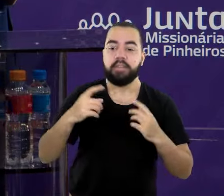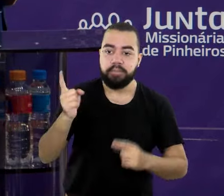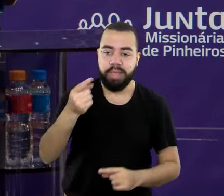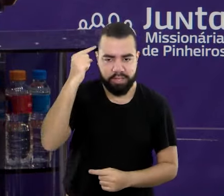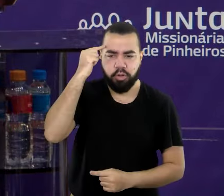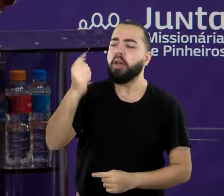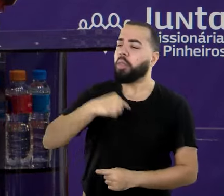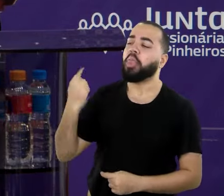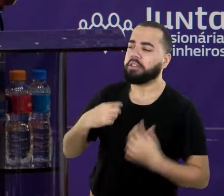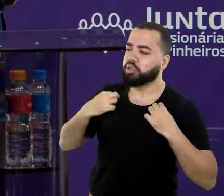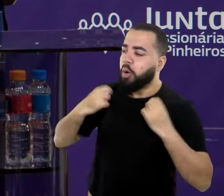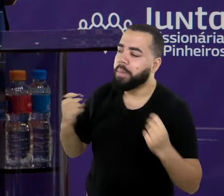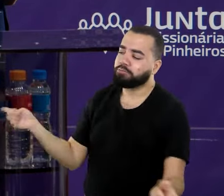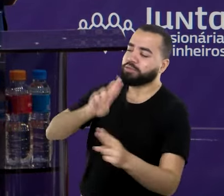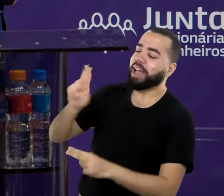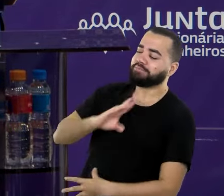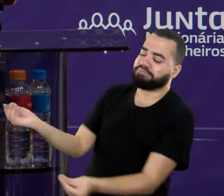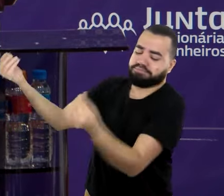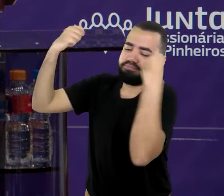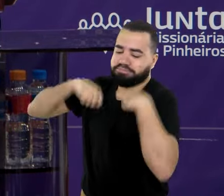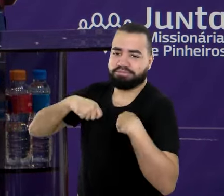vestido.